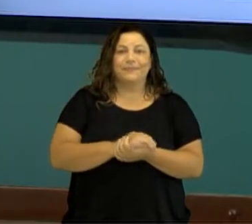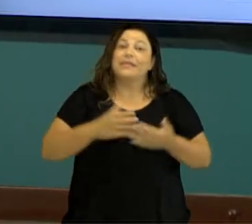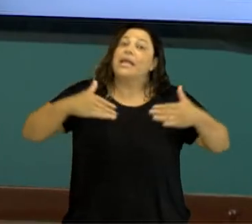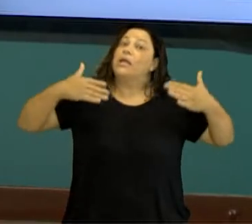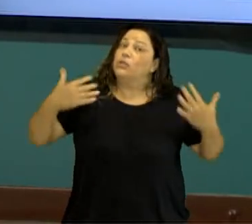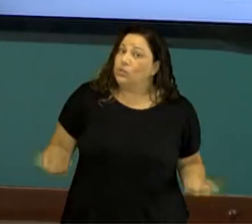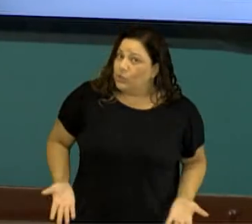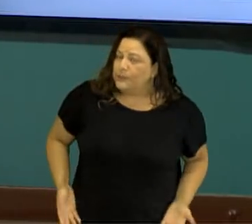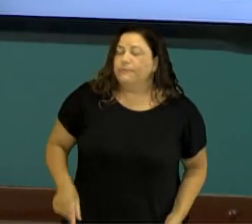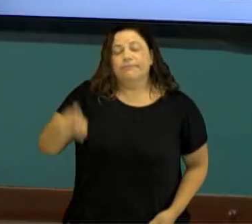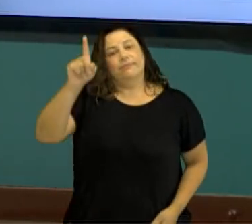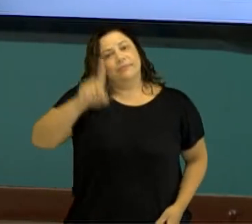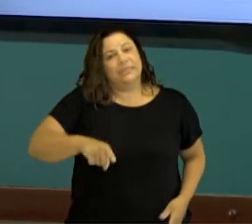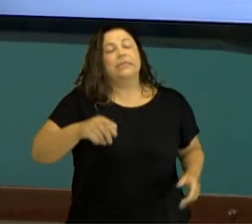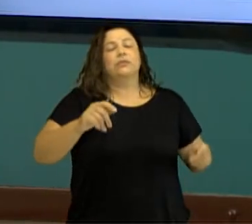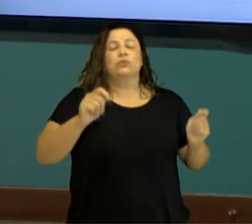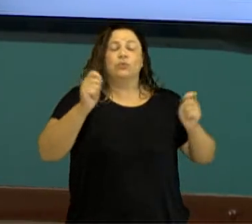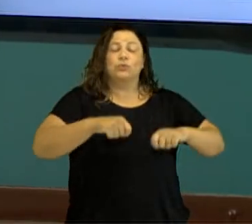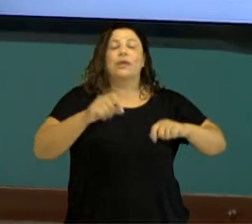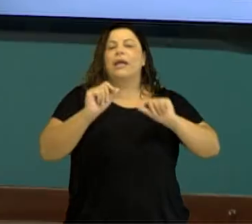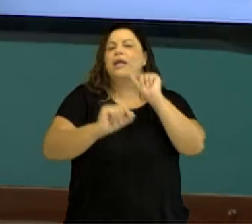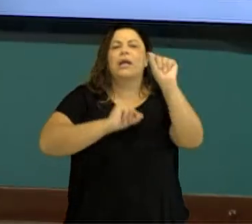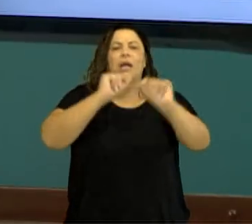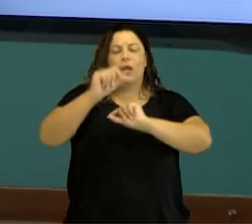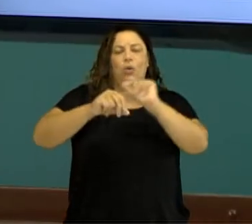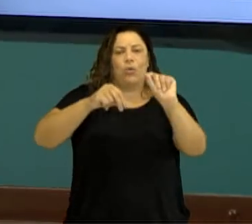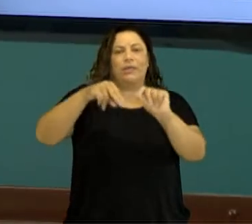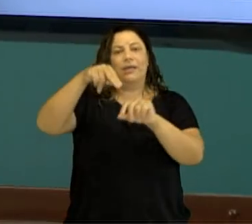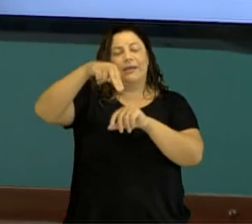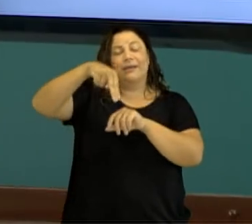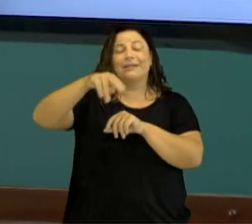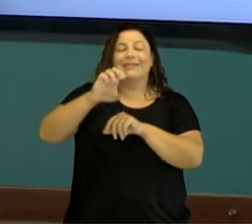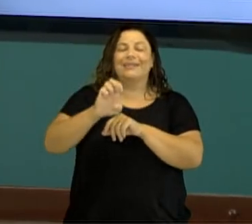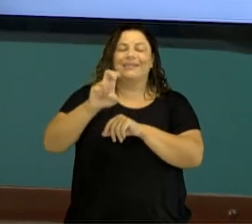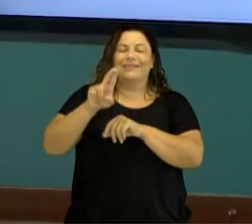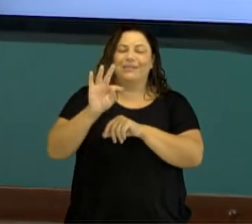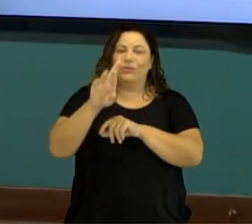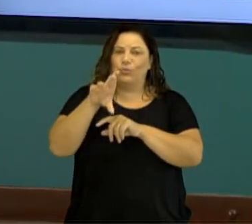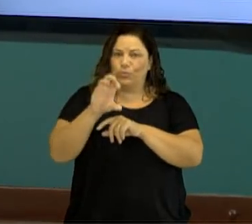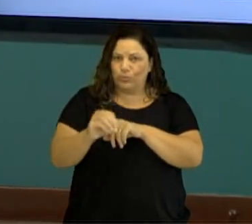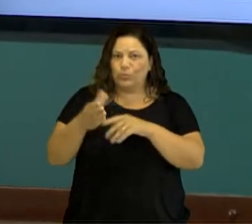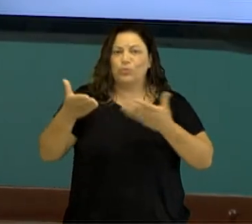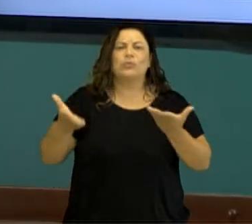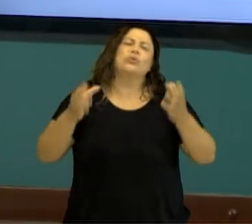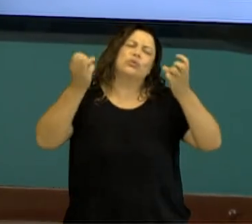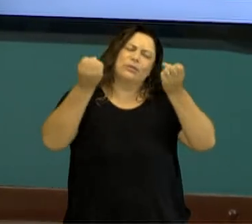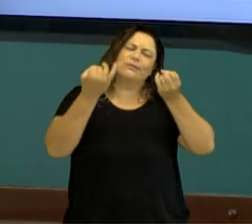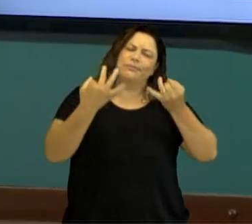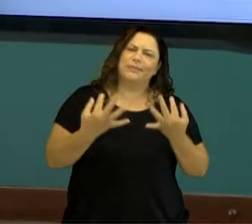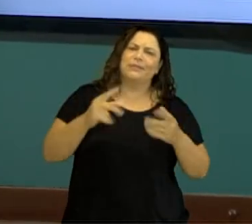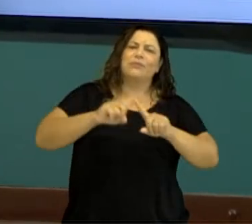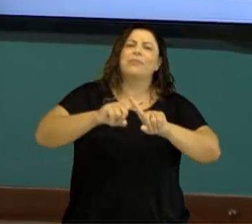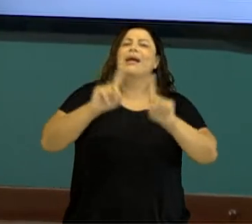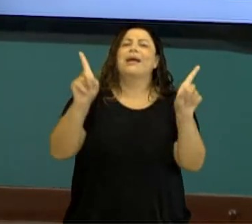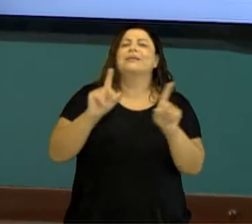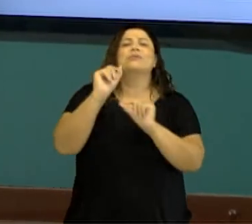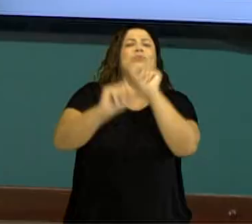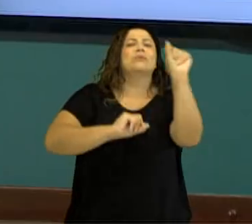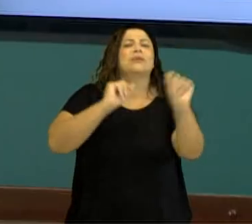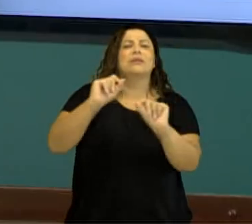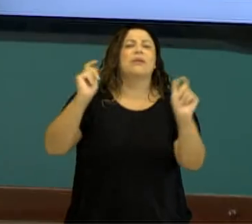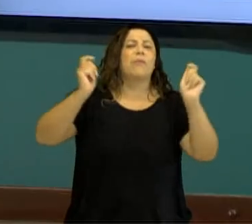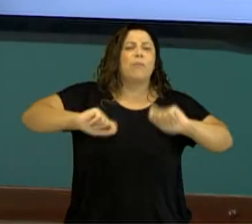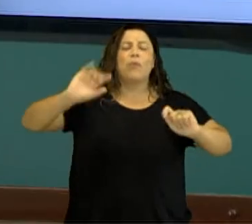Gente, isso aqui é um átomo neutro, nós já falamos sobre isso. Mas, olha o que pode acontecer. Pode acontecer o